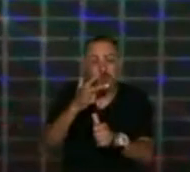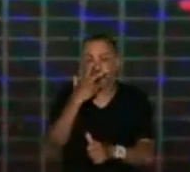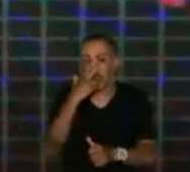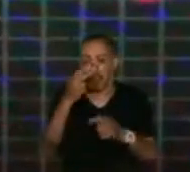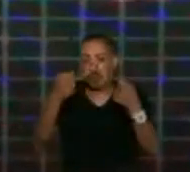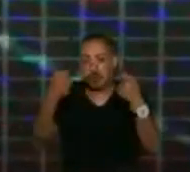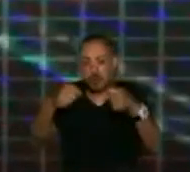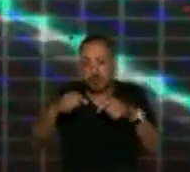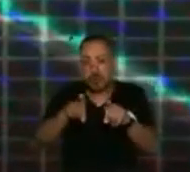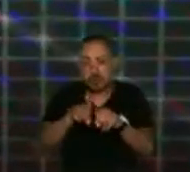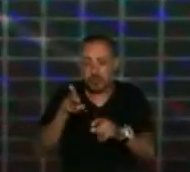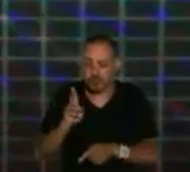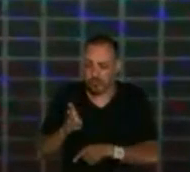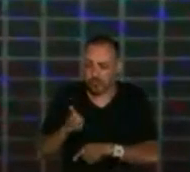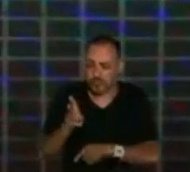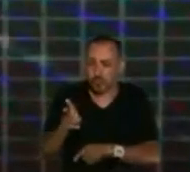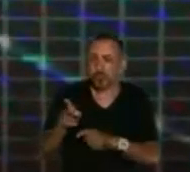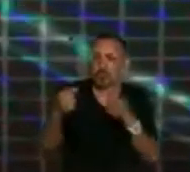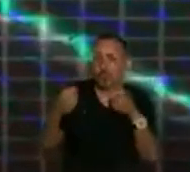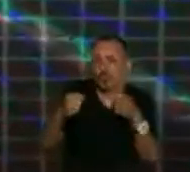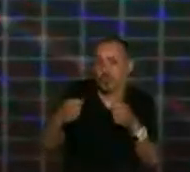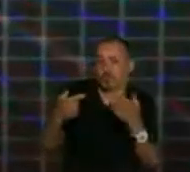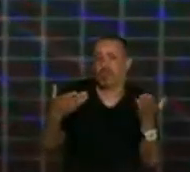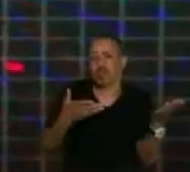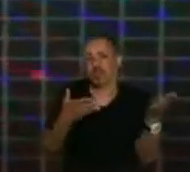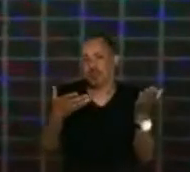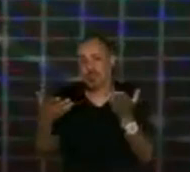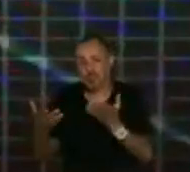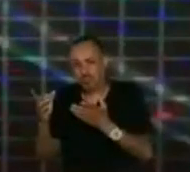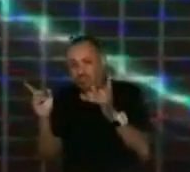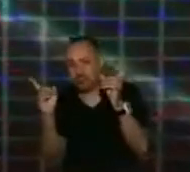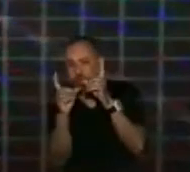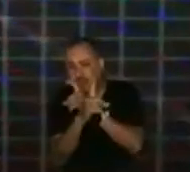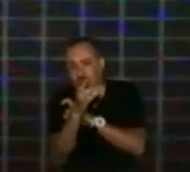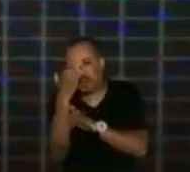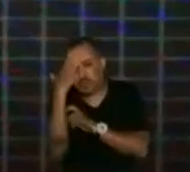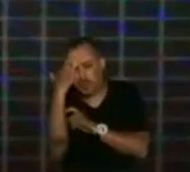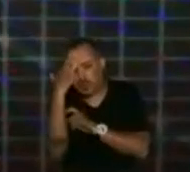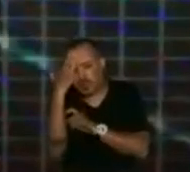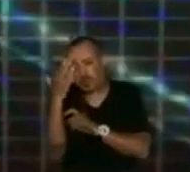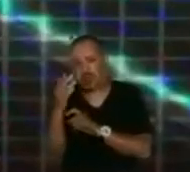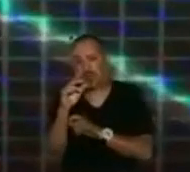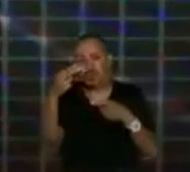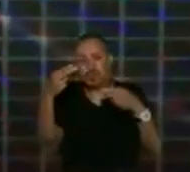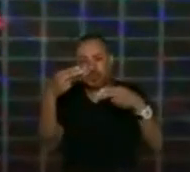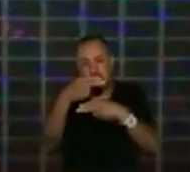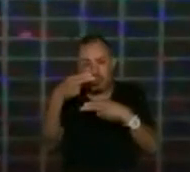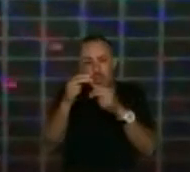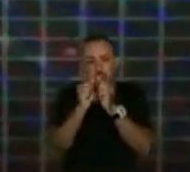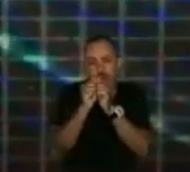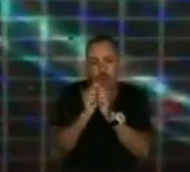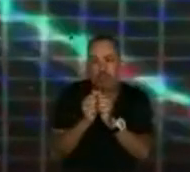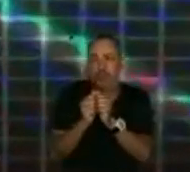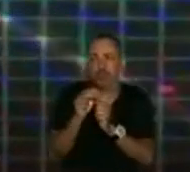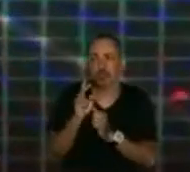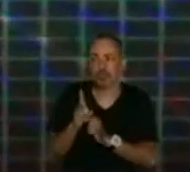precisa fazer e sempre que precisar, sempre que se deparar com qualquer dificuldade, saiba também que pode contar com o Sebrae para todas